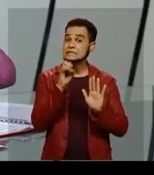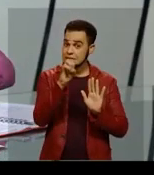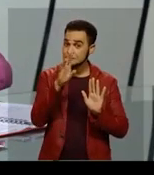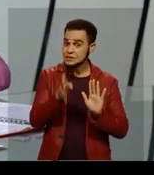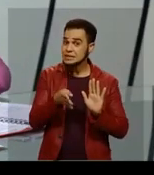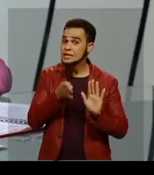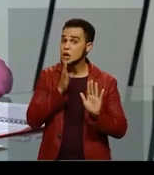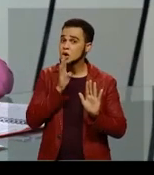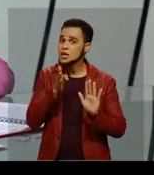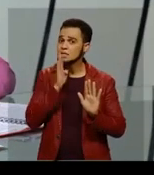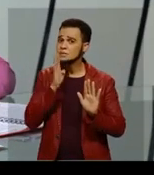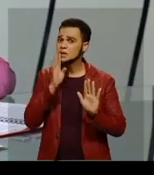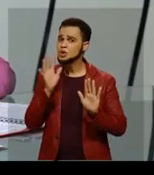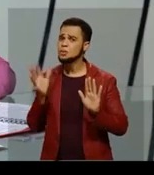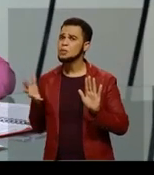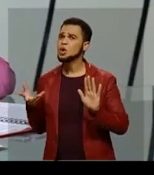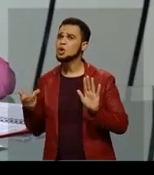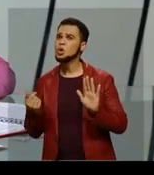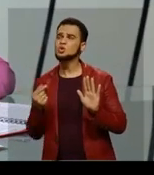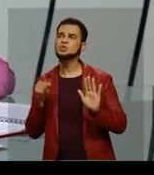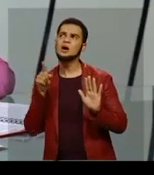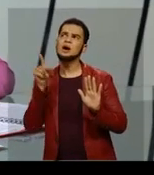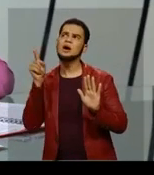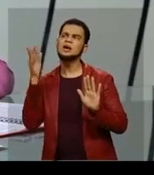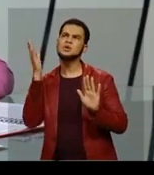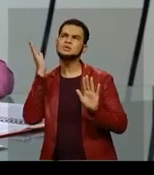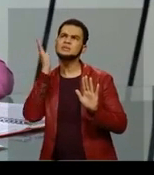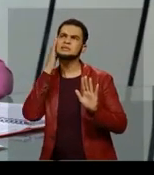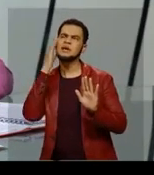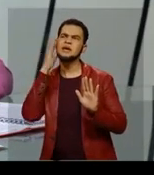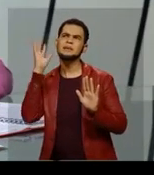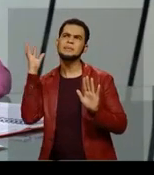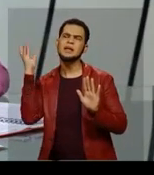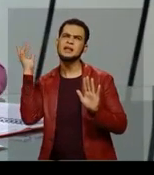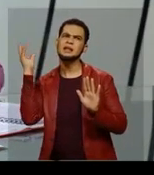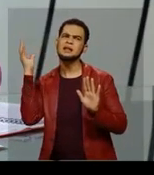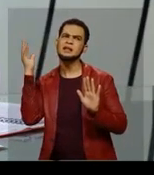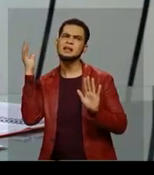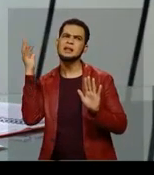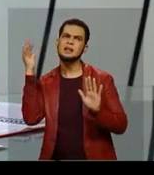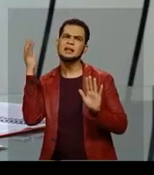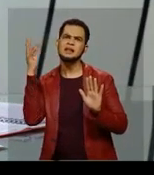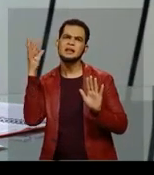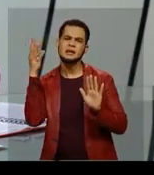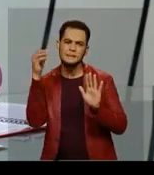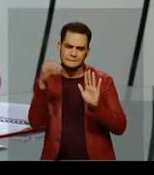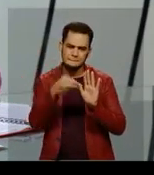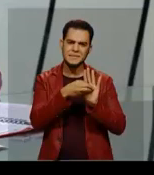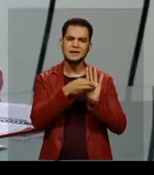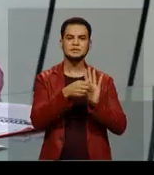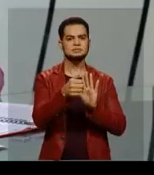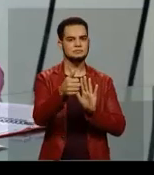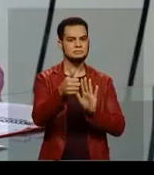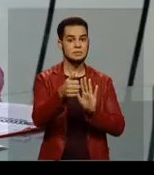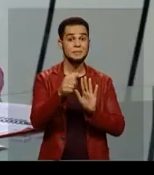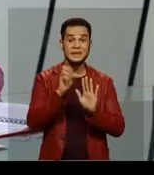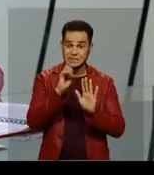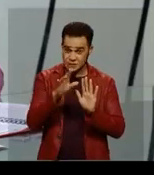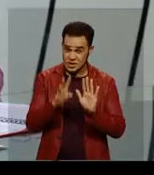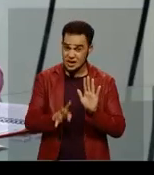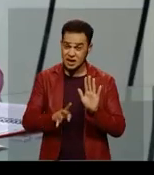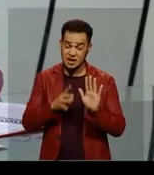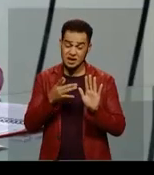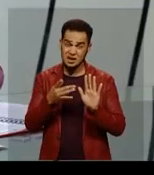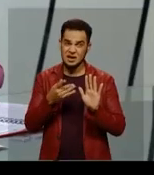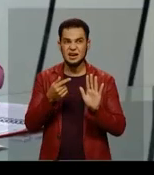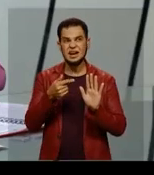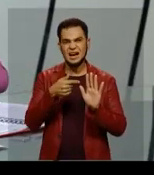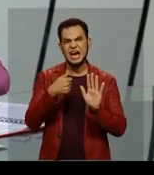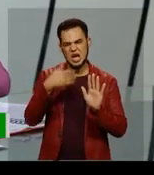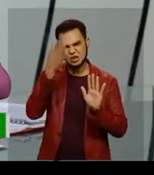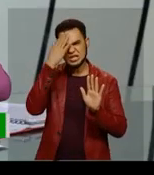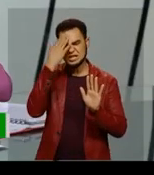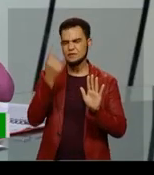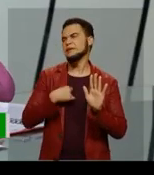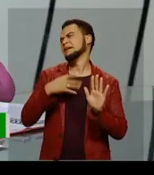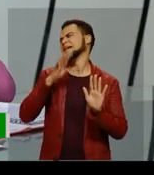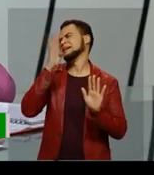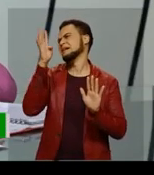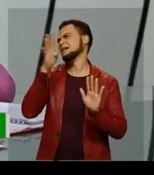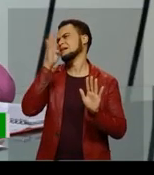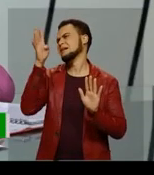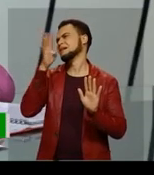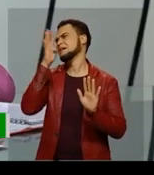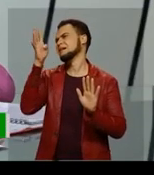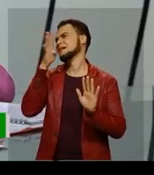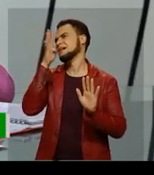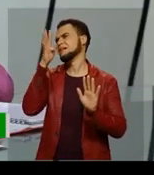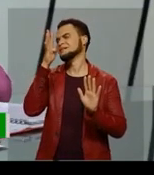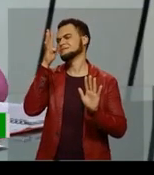que é importantíssimo para resolver aquela questão, mas se você extrapola muito, você pode errar, né? Porque você tem que